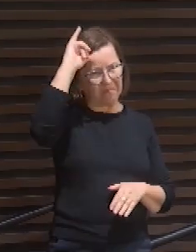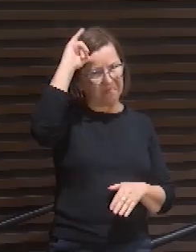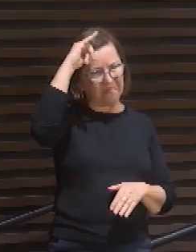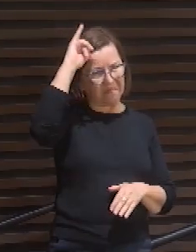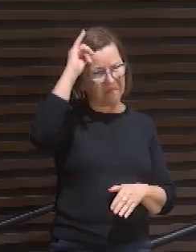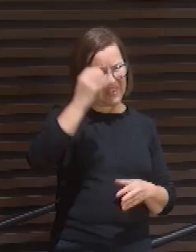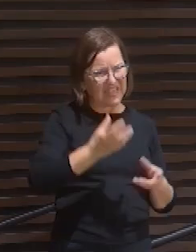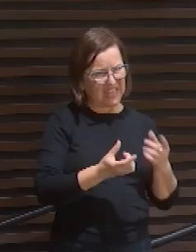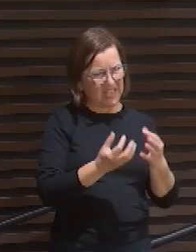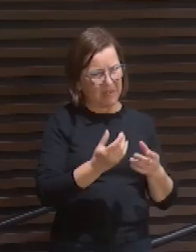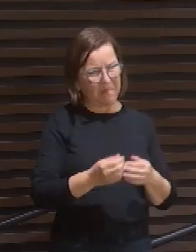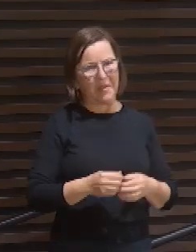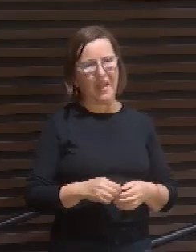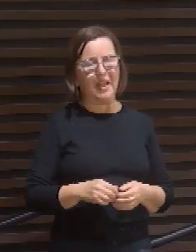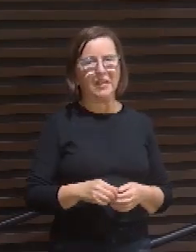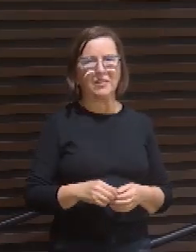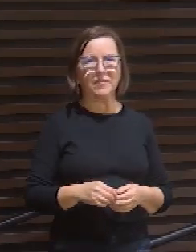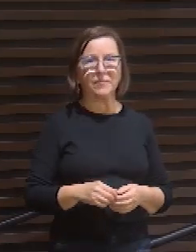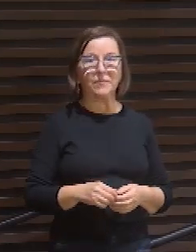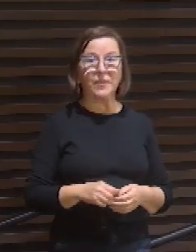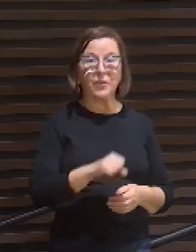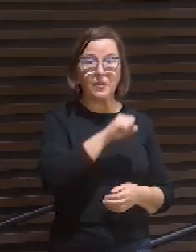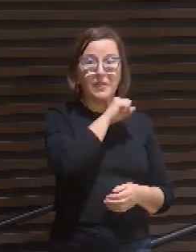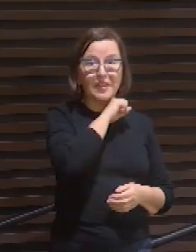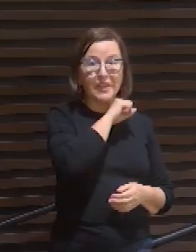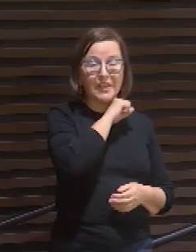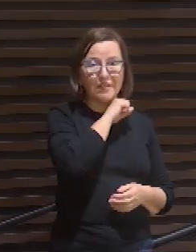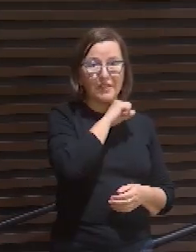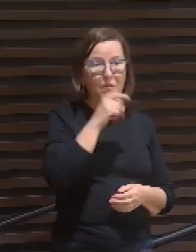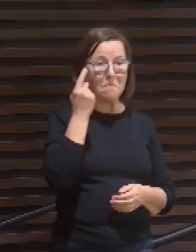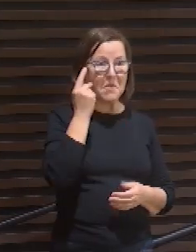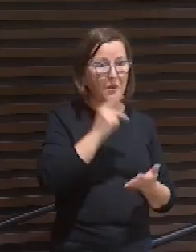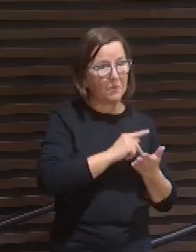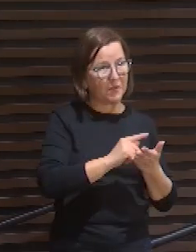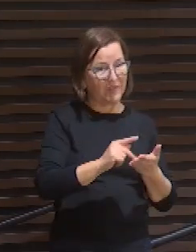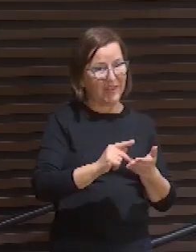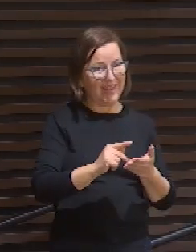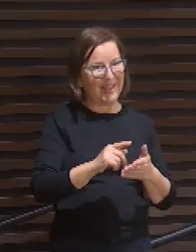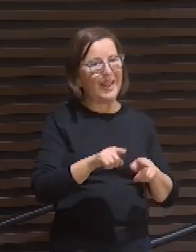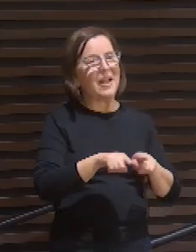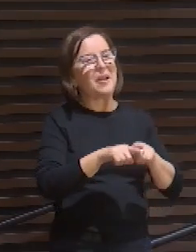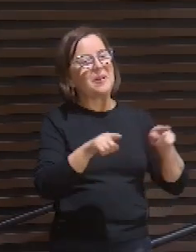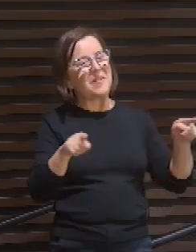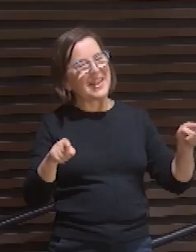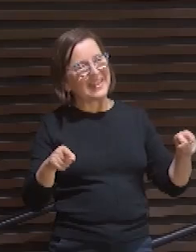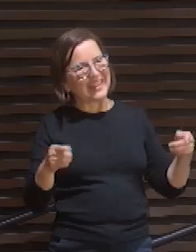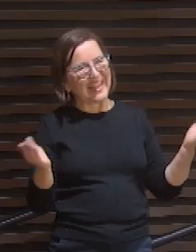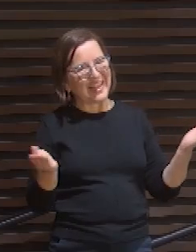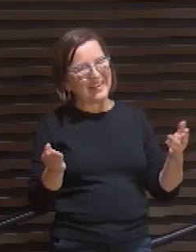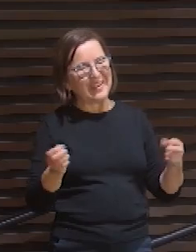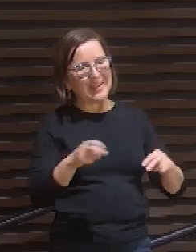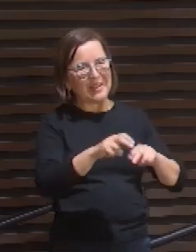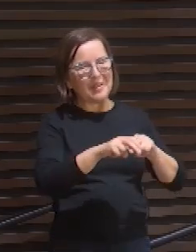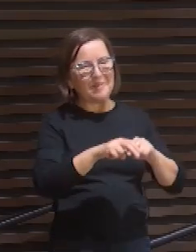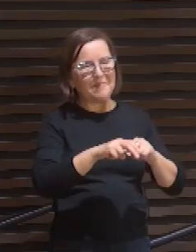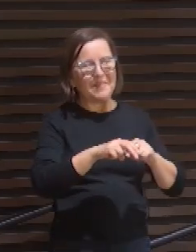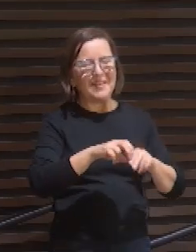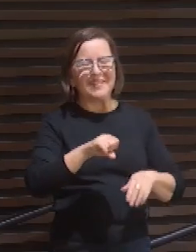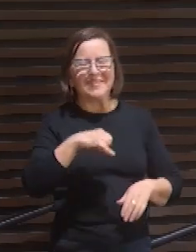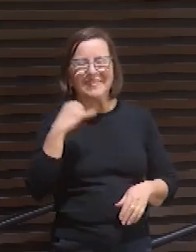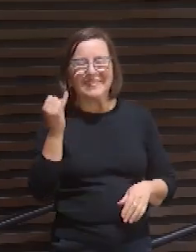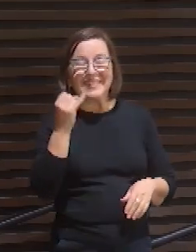o sacrifício dessa novilha que vai purificar, mas o precioso sangue de Jesus Cristo.